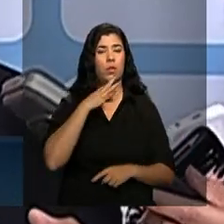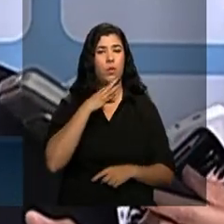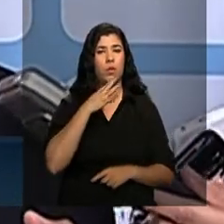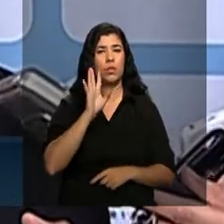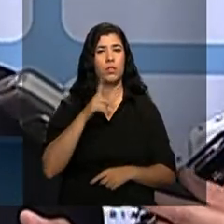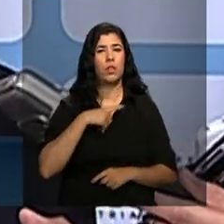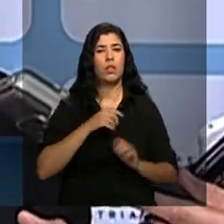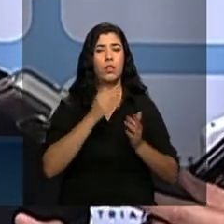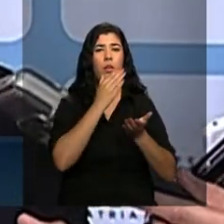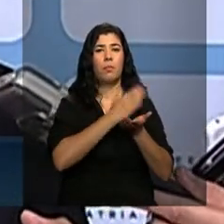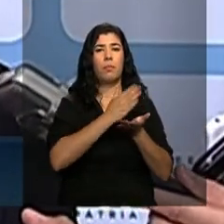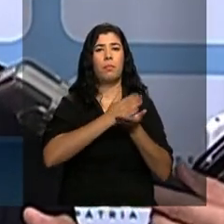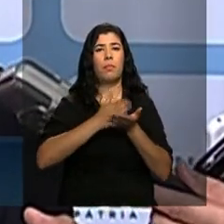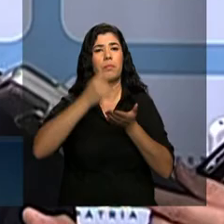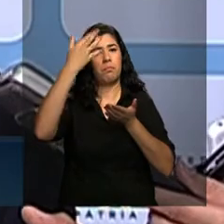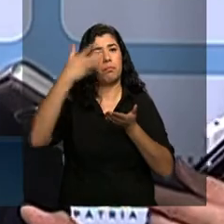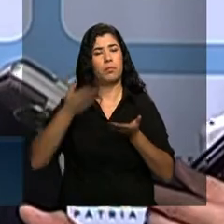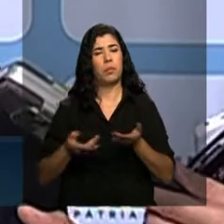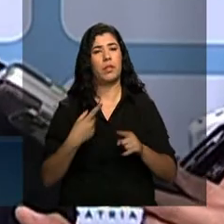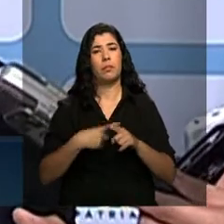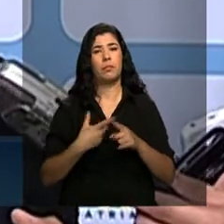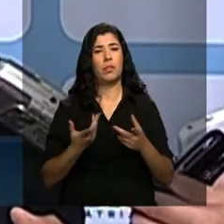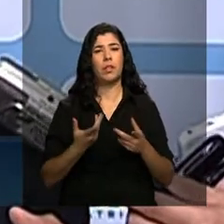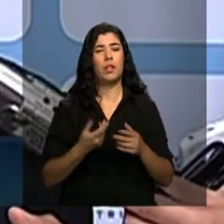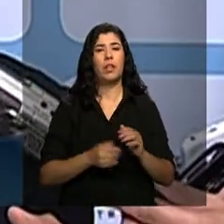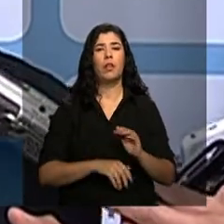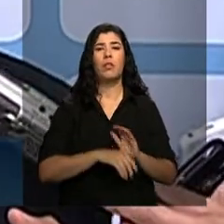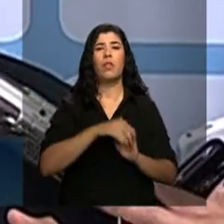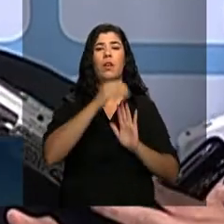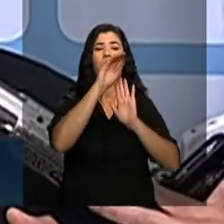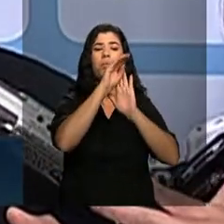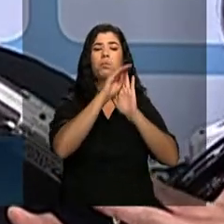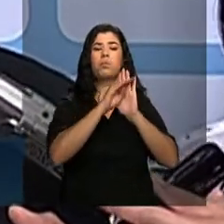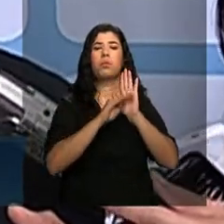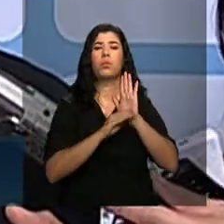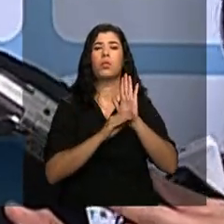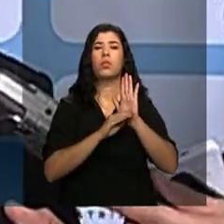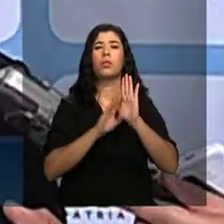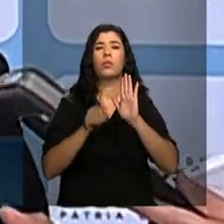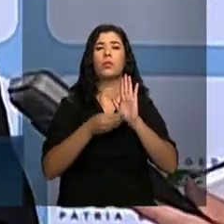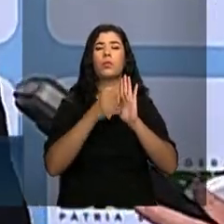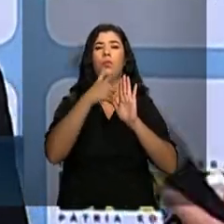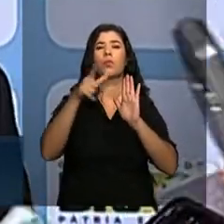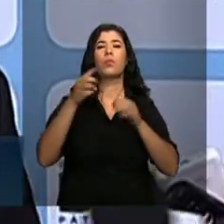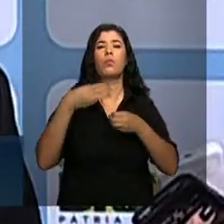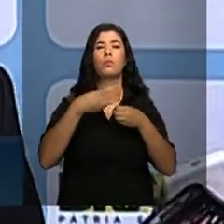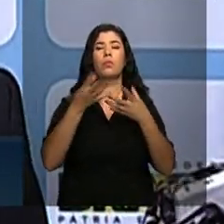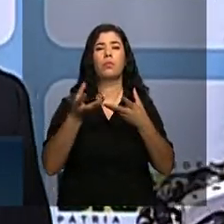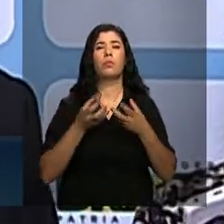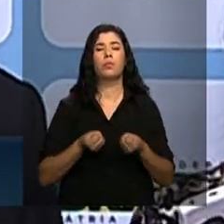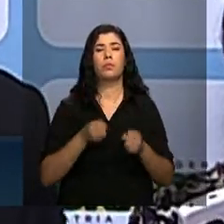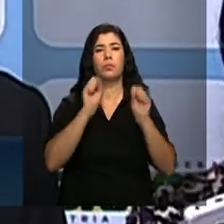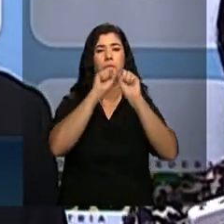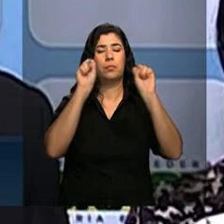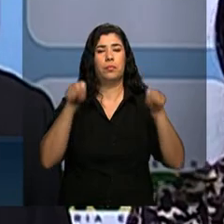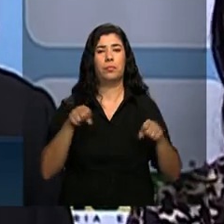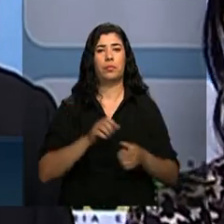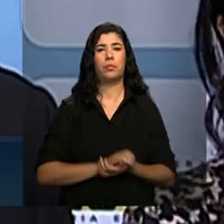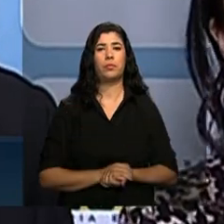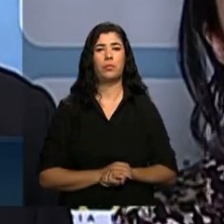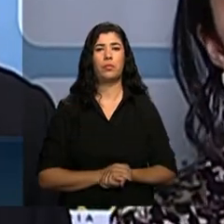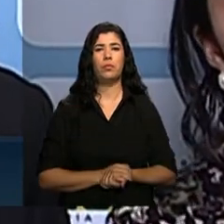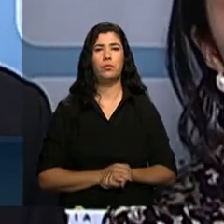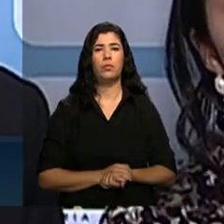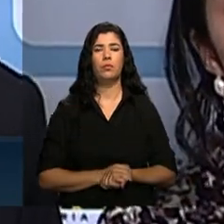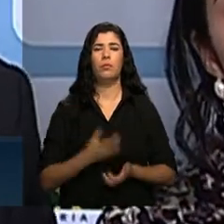João, a sequência? Depois você fala para eles qual que é o cronograma de implantação dos próximos. Hoje, Jéssica, já é possível saber, por exemplo, que tipo de